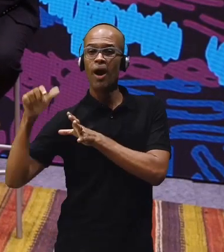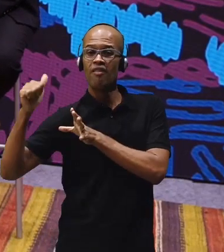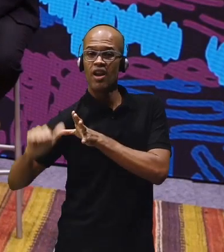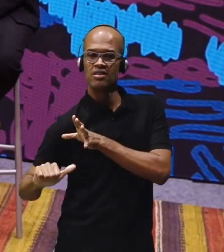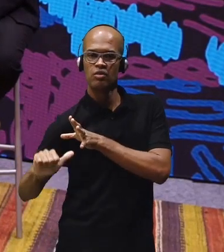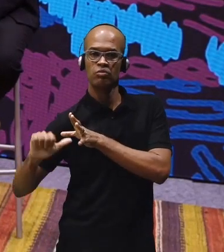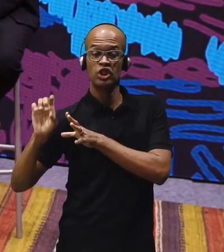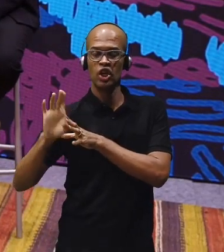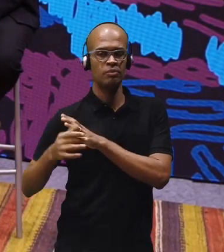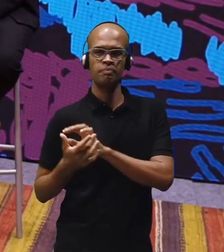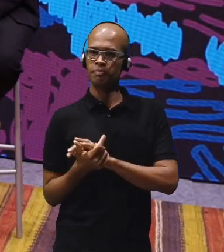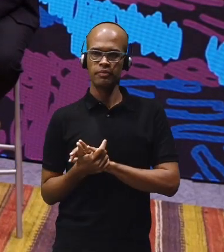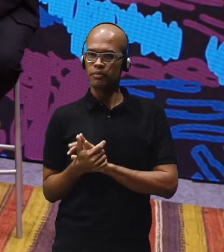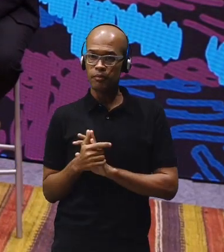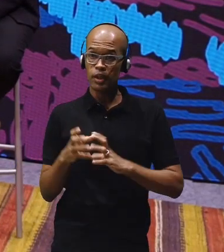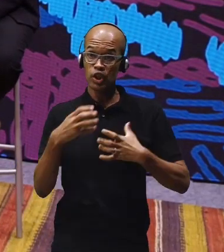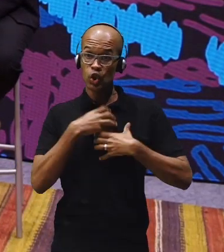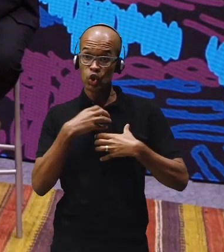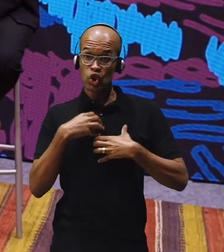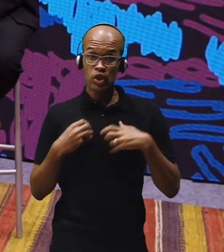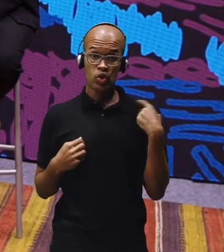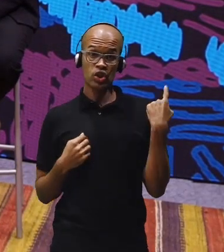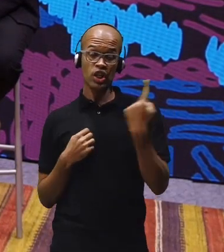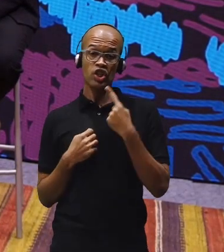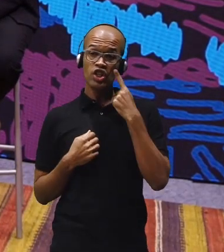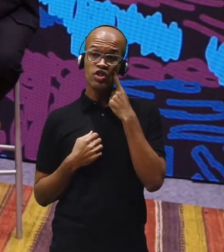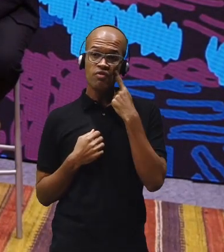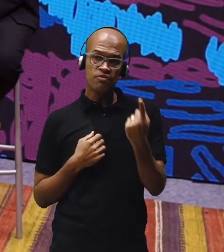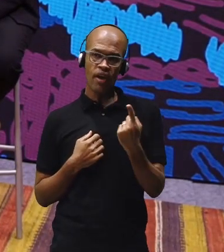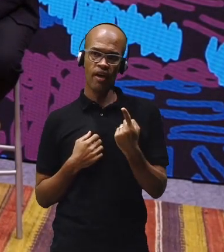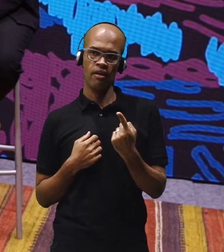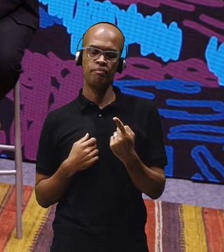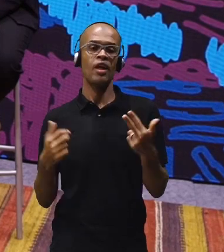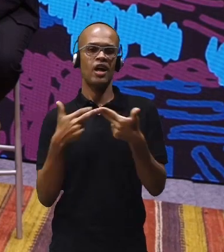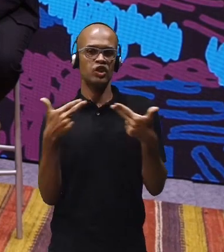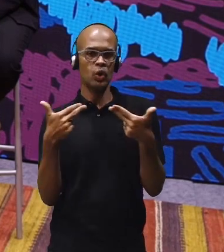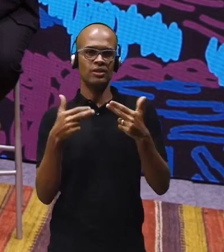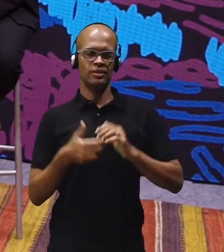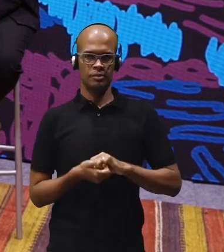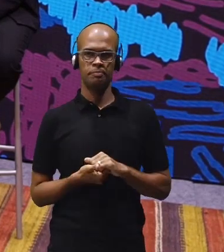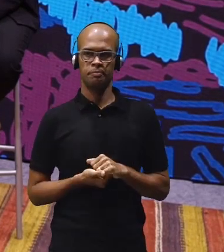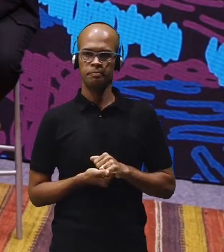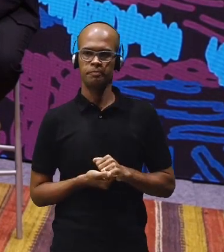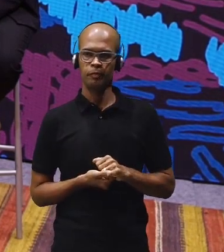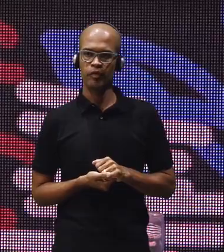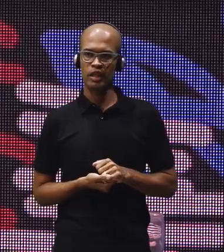avaliação, é para a forma como a gente se enxerga no mundo. Então,